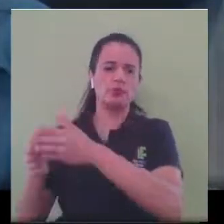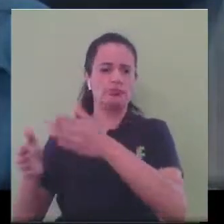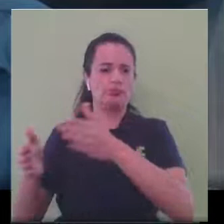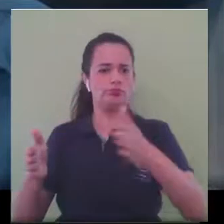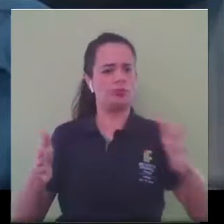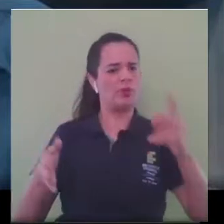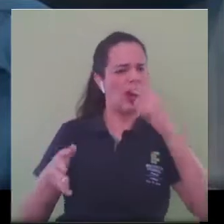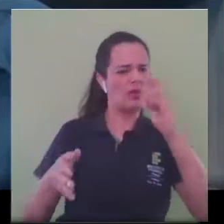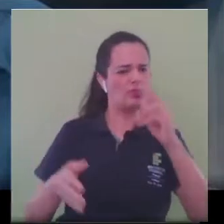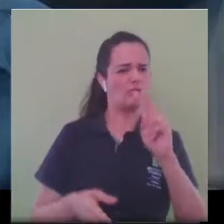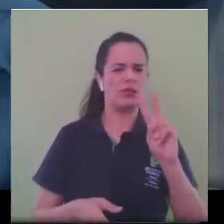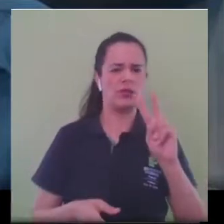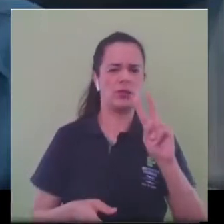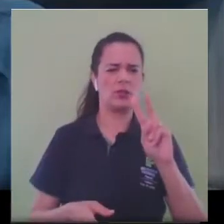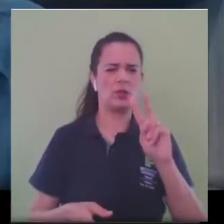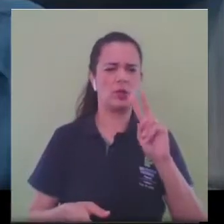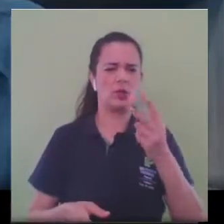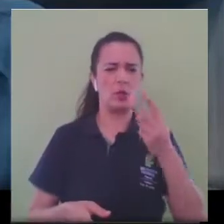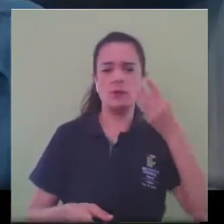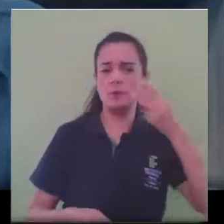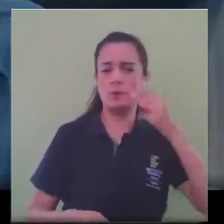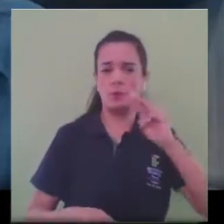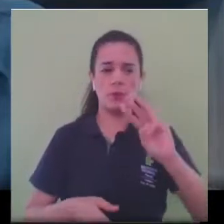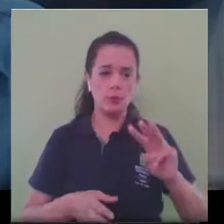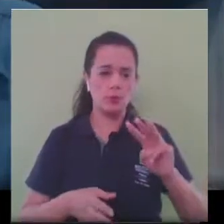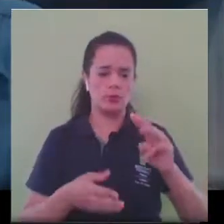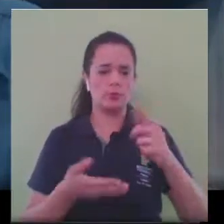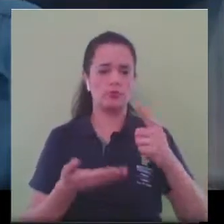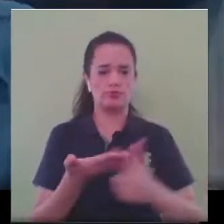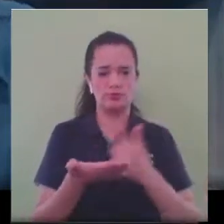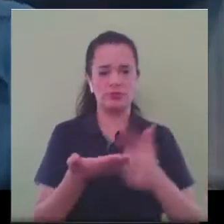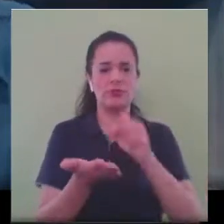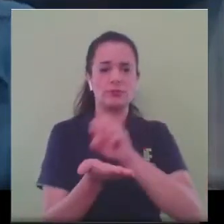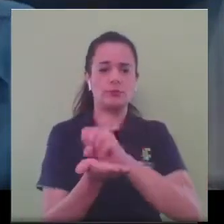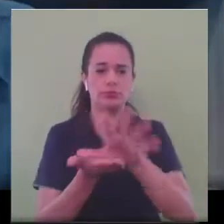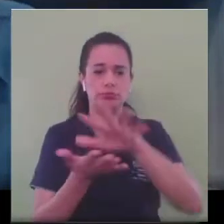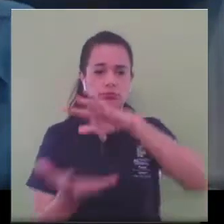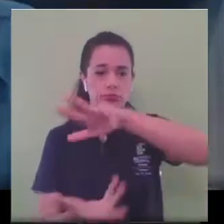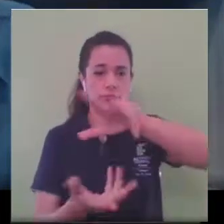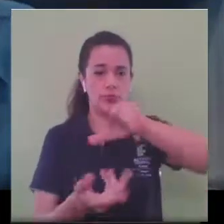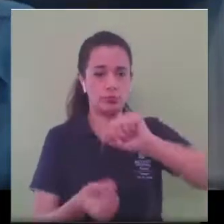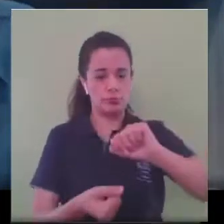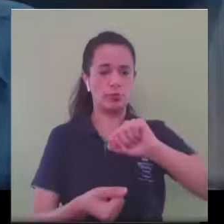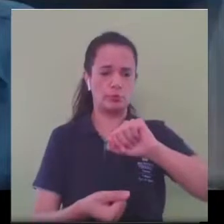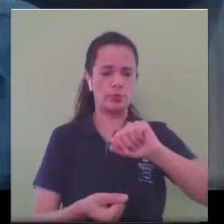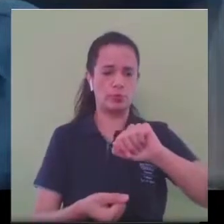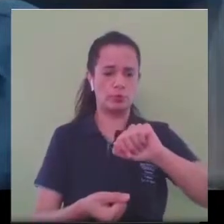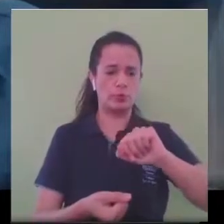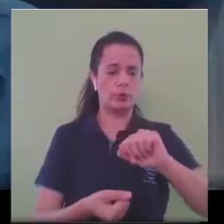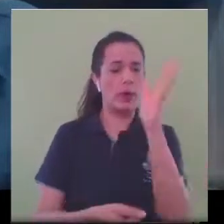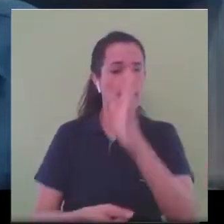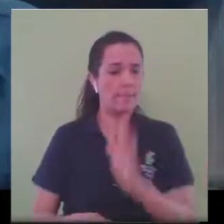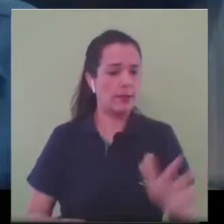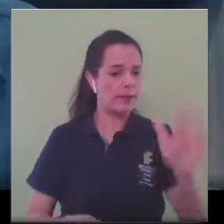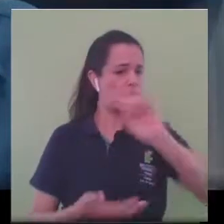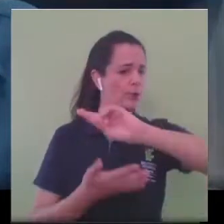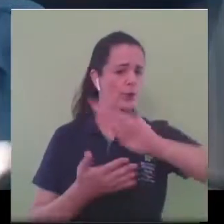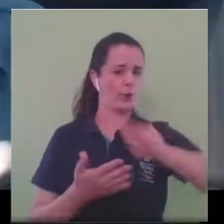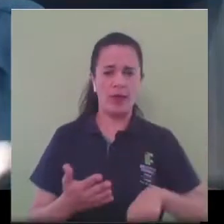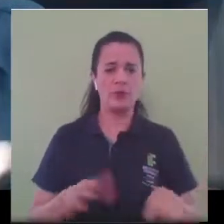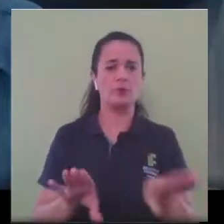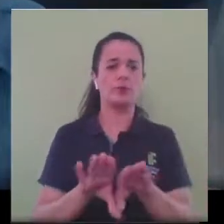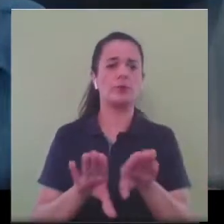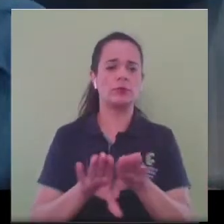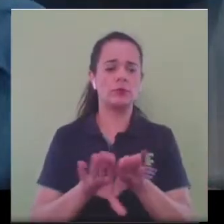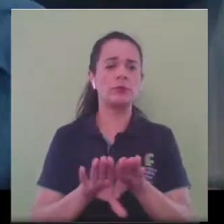2 milhões que são livros publicados no mundo afora, né? No Brasil, são milhares de livros publicados. Então, o